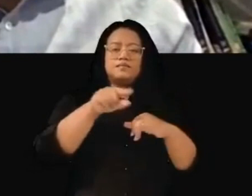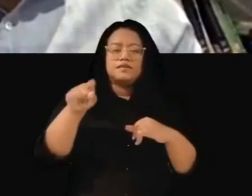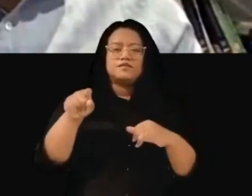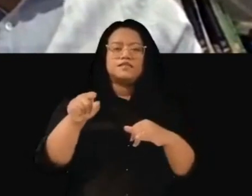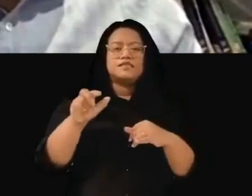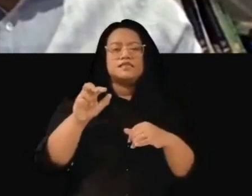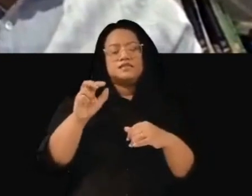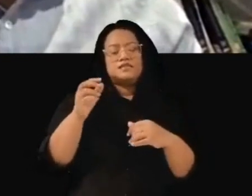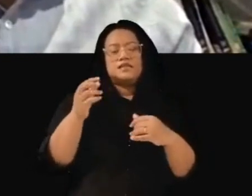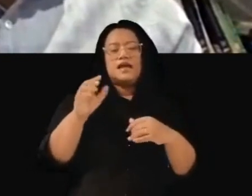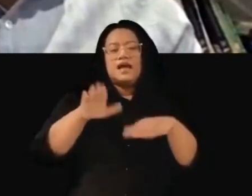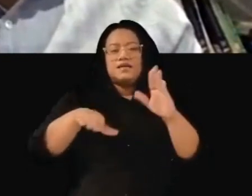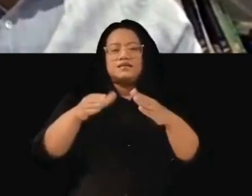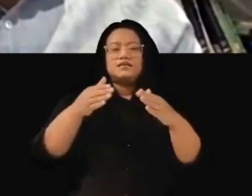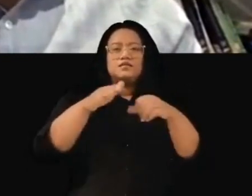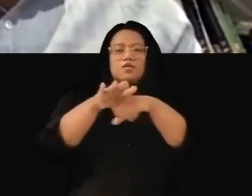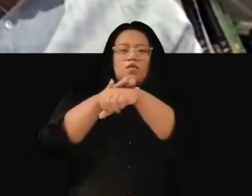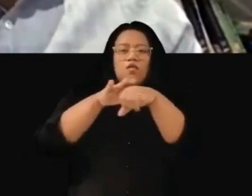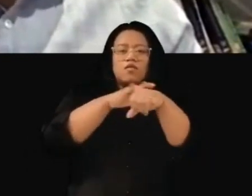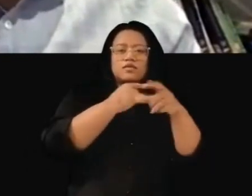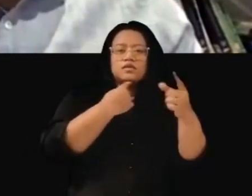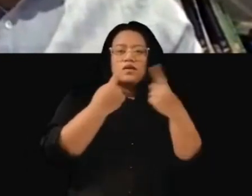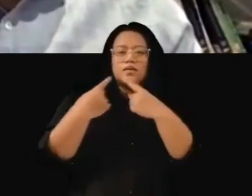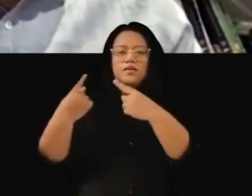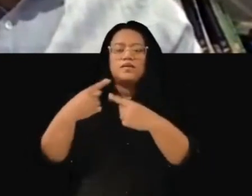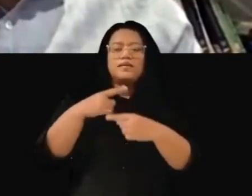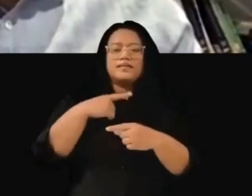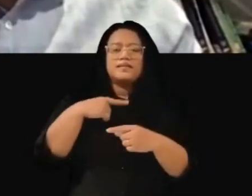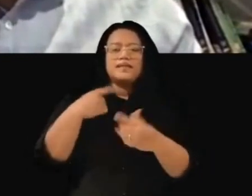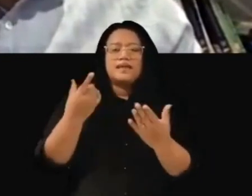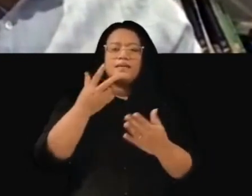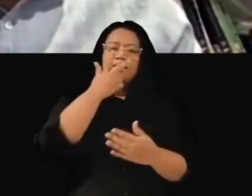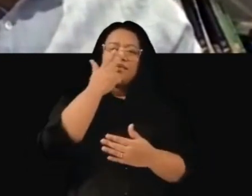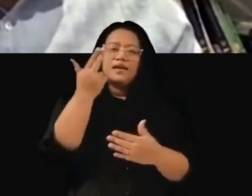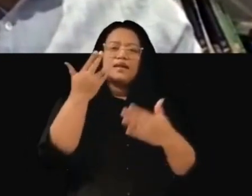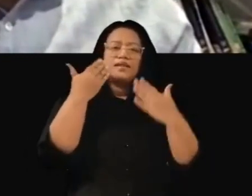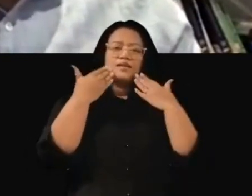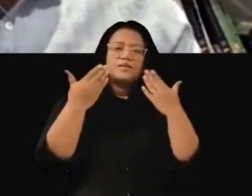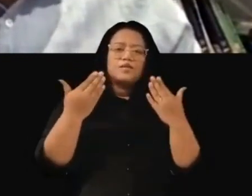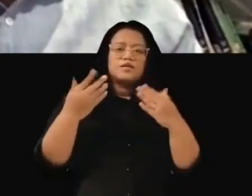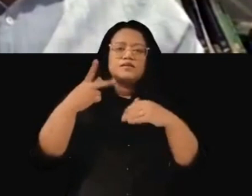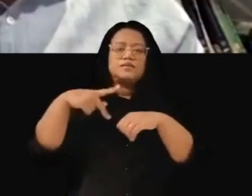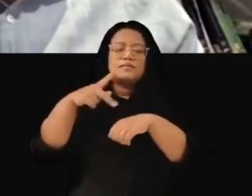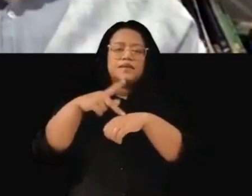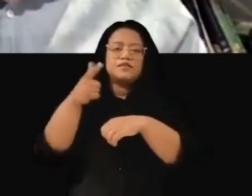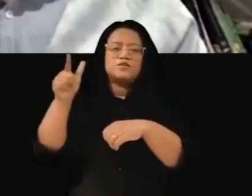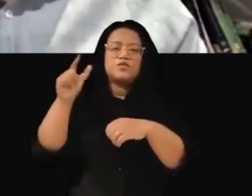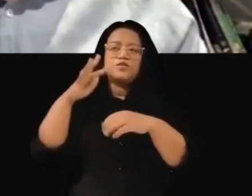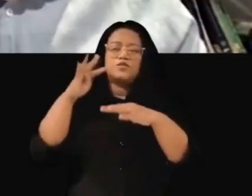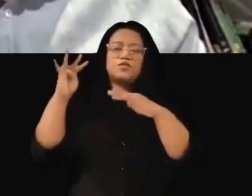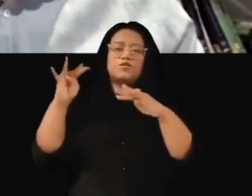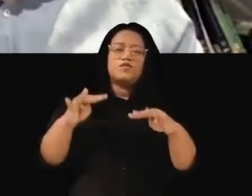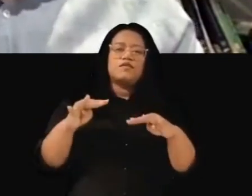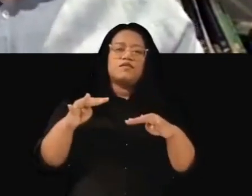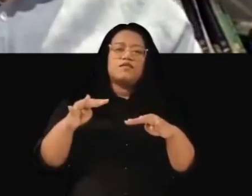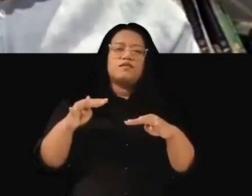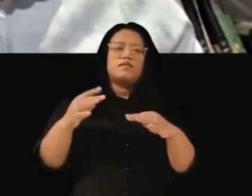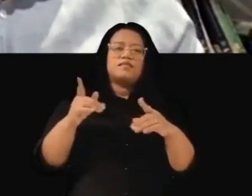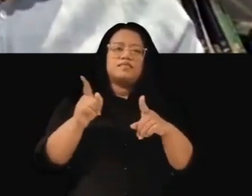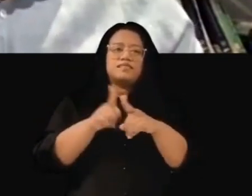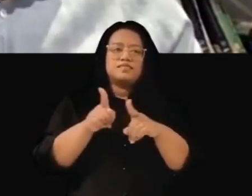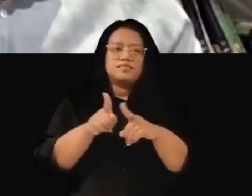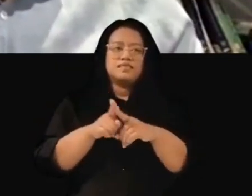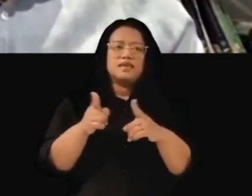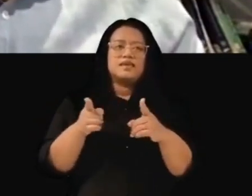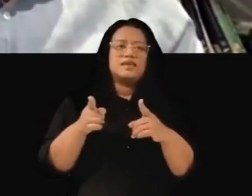e falar sobre isso, mas a gente causa muito boa impressão nos fóruns internacionais os preceitos socioambientais que estão